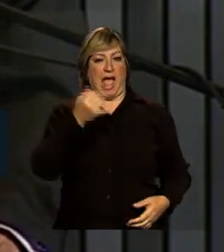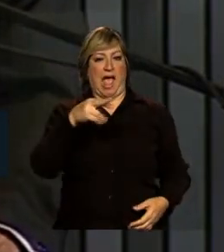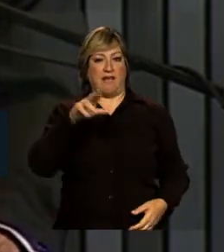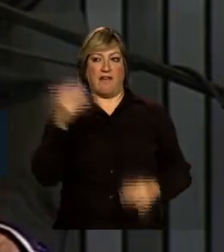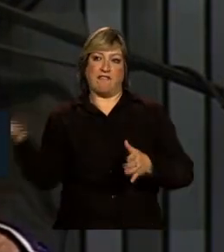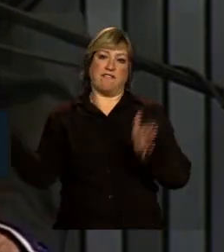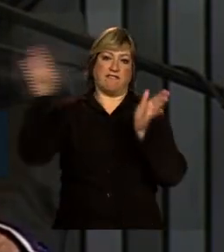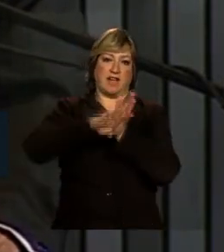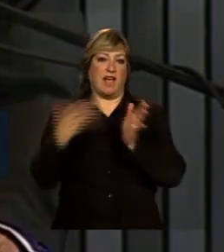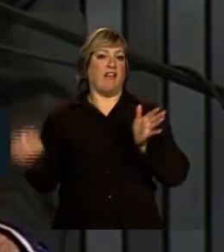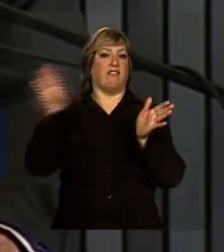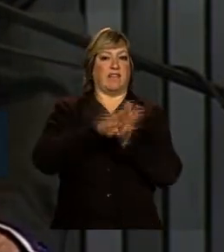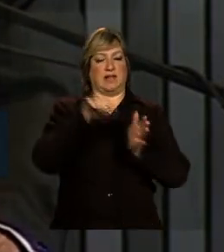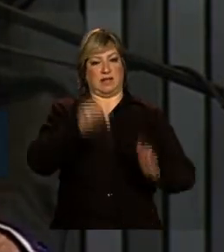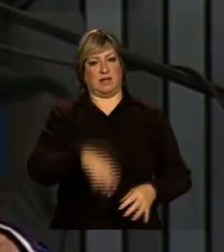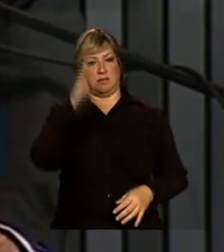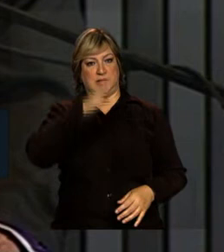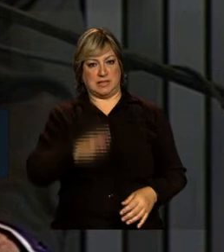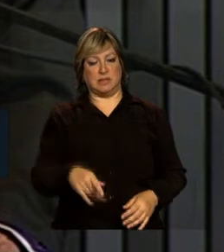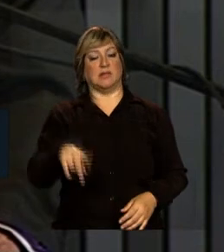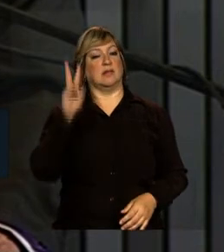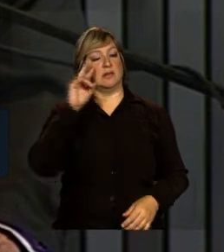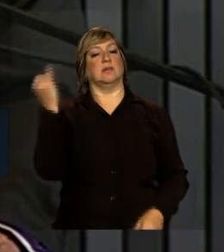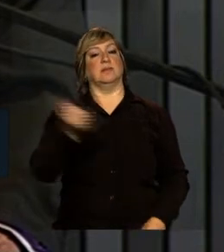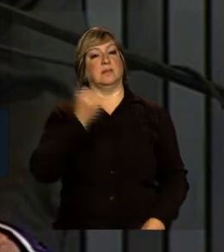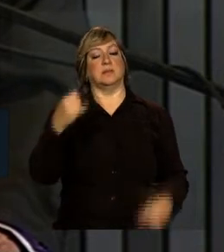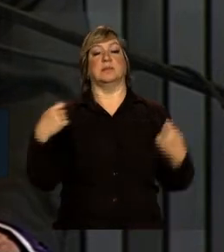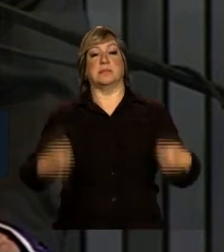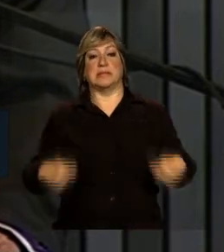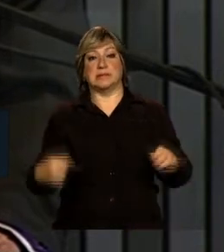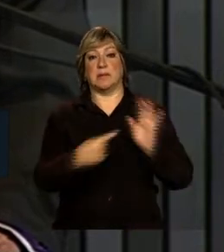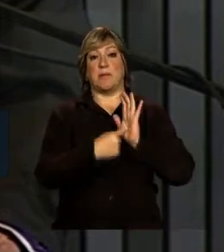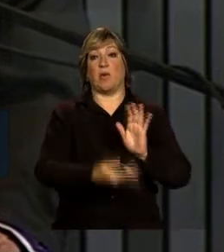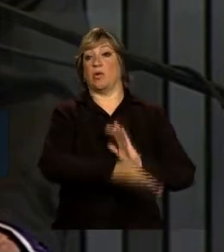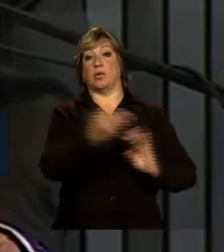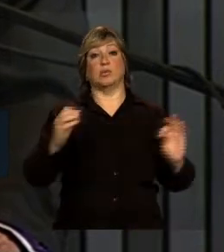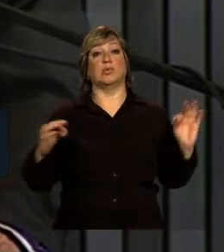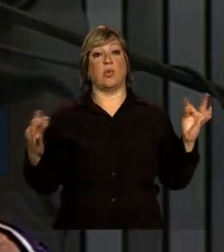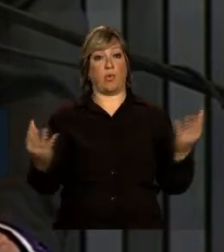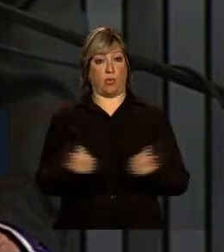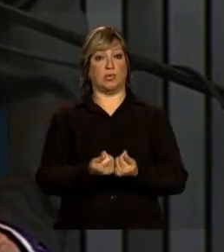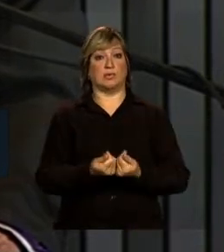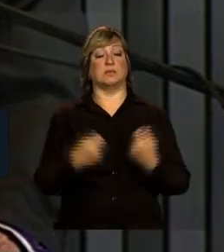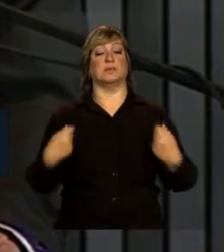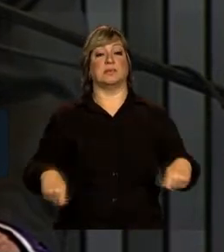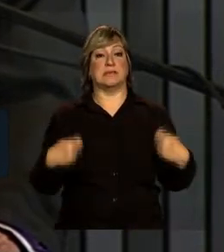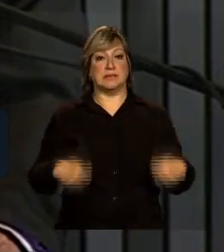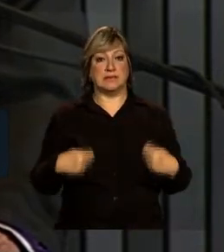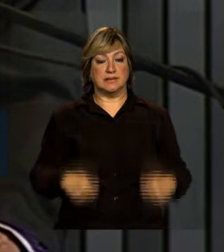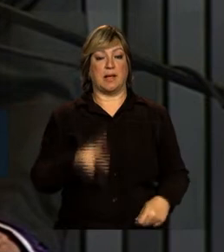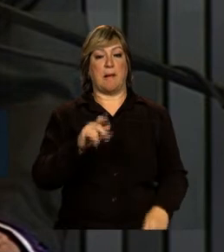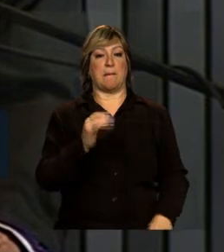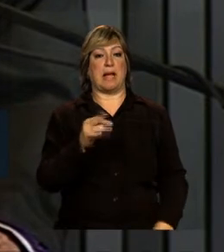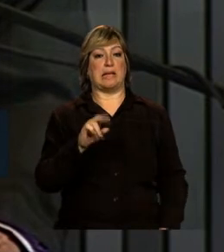É um sítio histórico rico em memória e cultura, que deve ser compartilhado com todos e, por isso, deve ser patrimônio